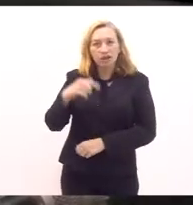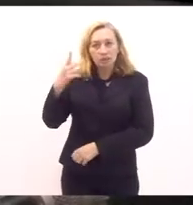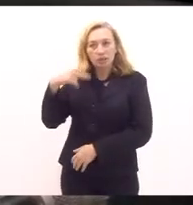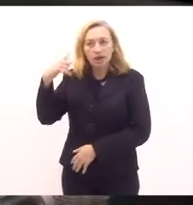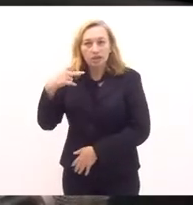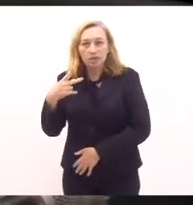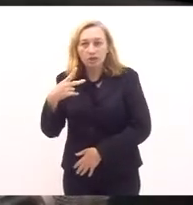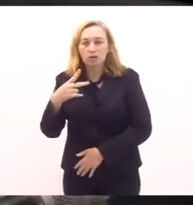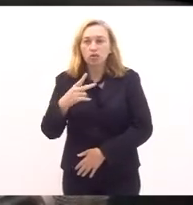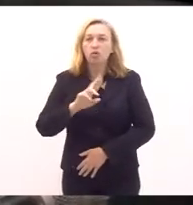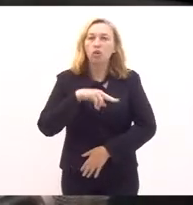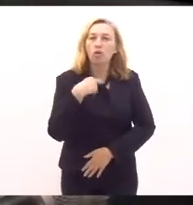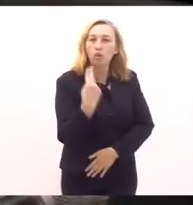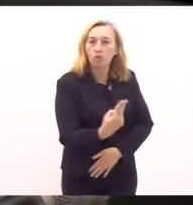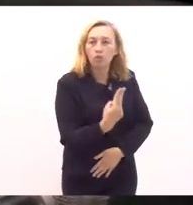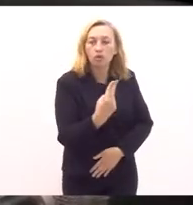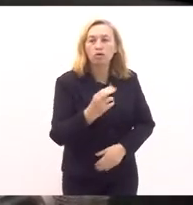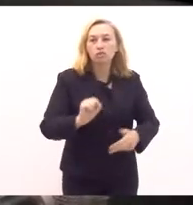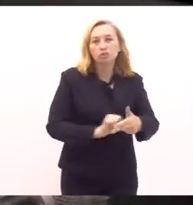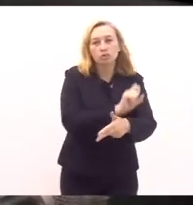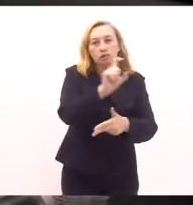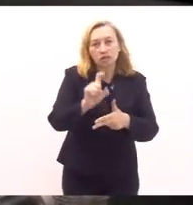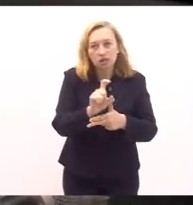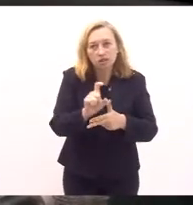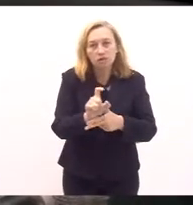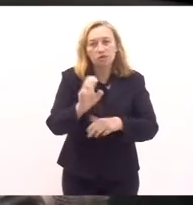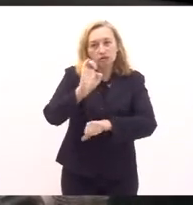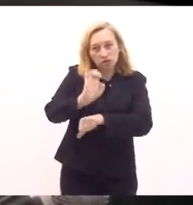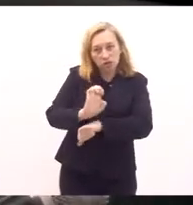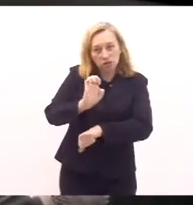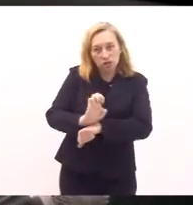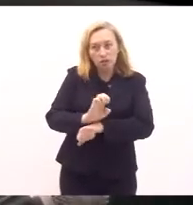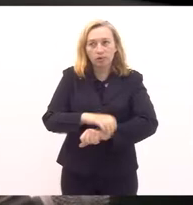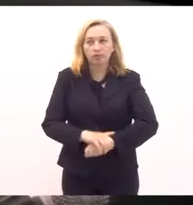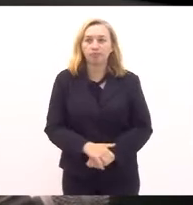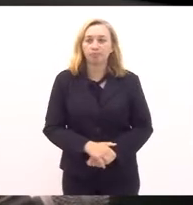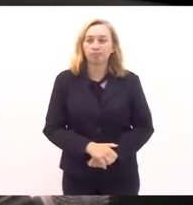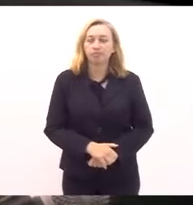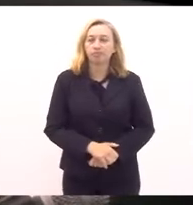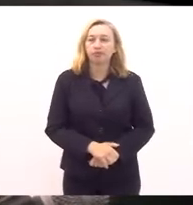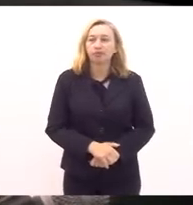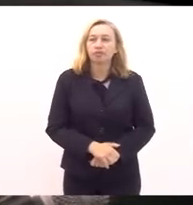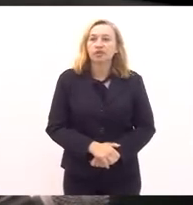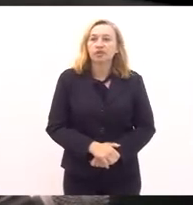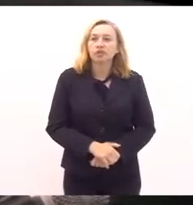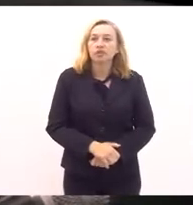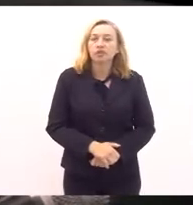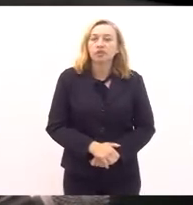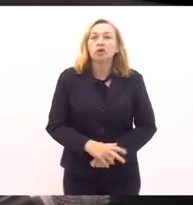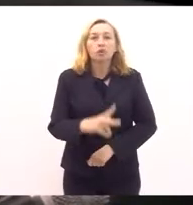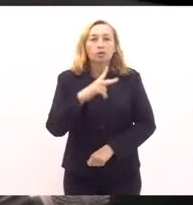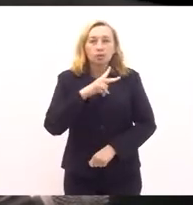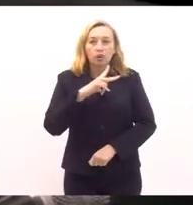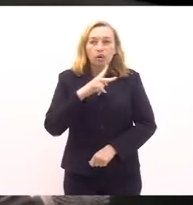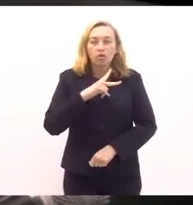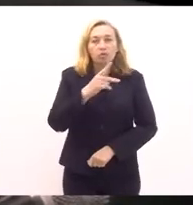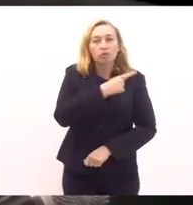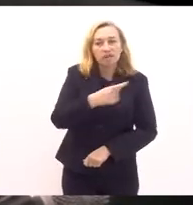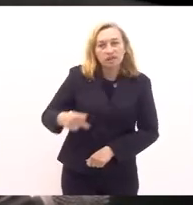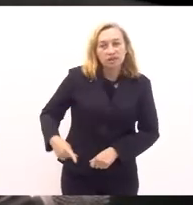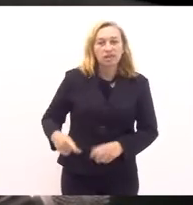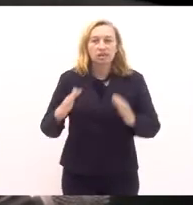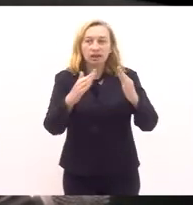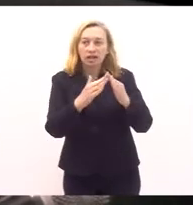parlamento, seja com o executivo estadual, inclusive o próprio presidente da